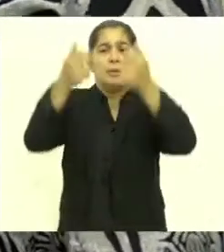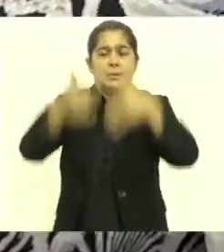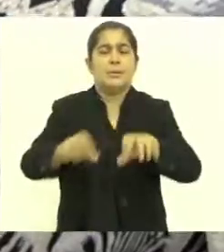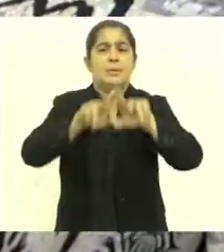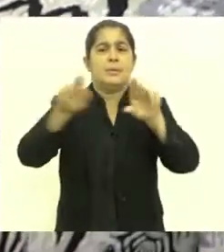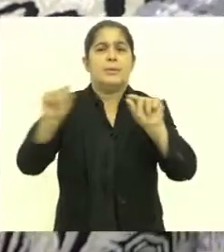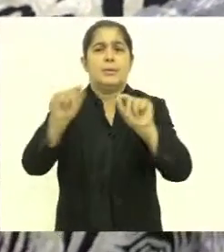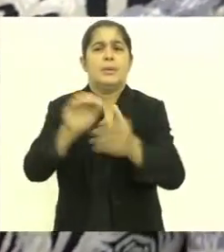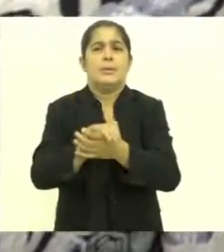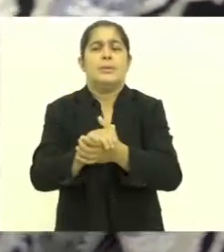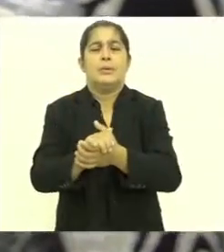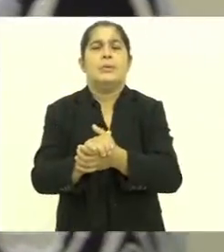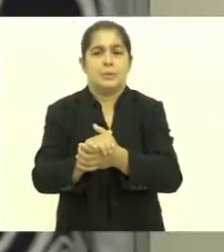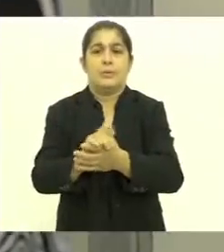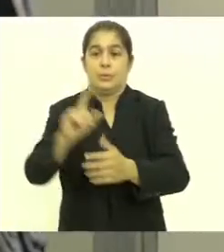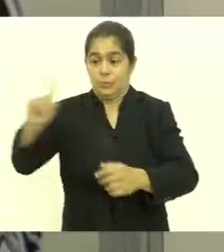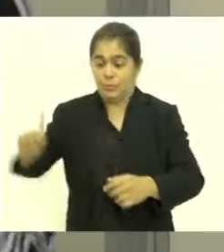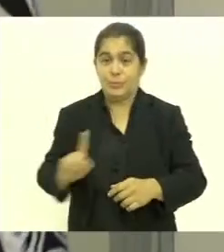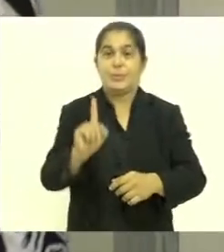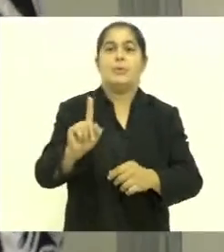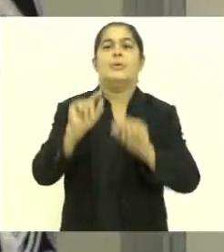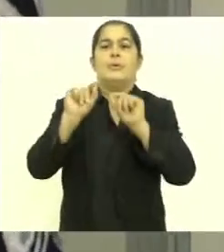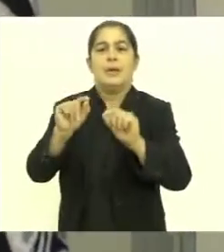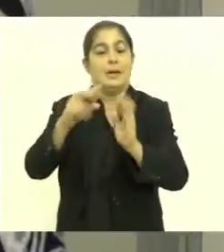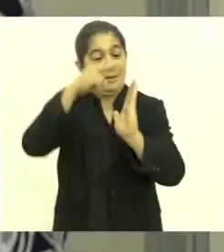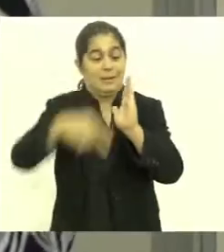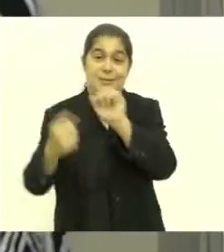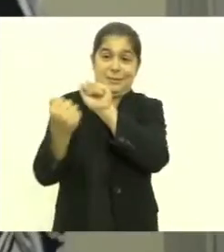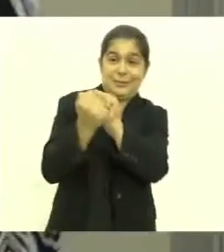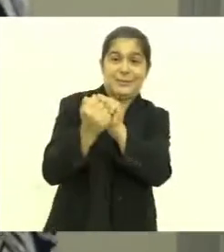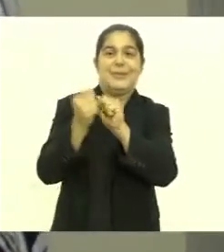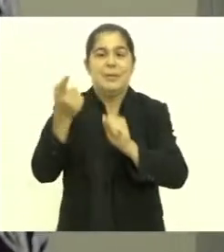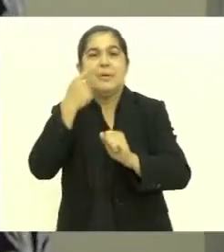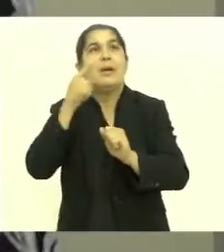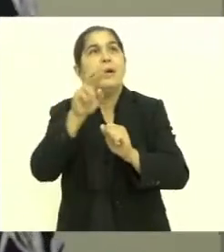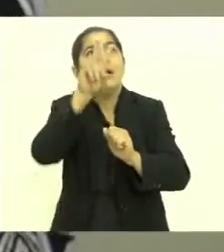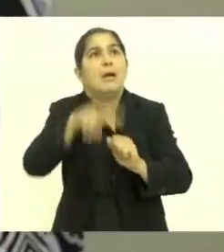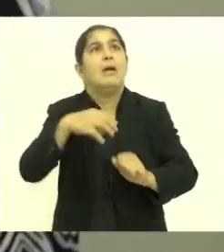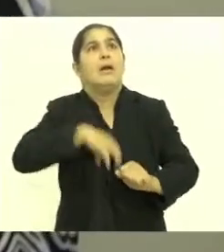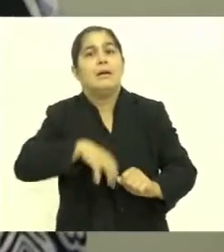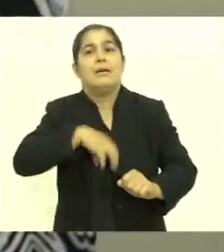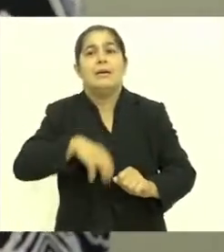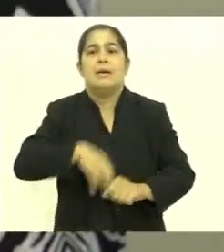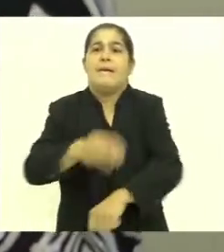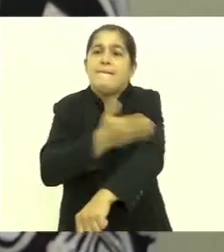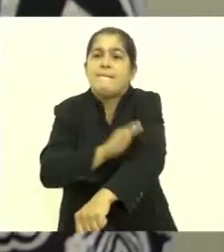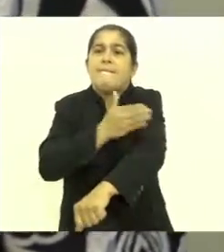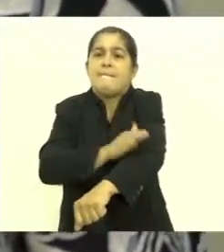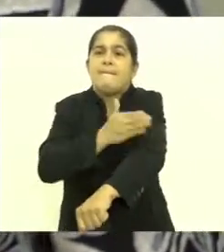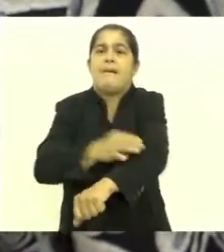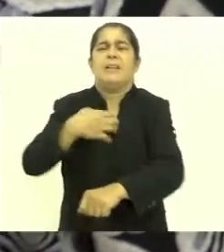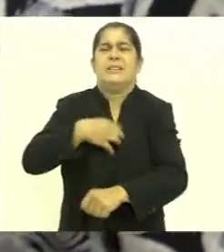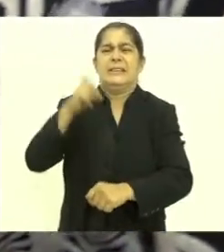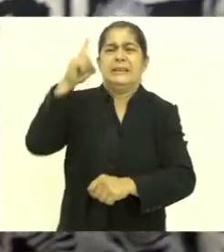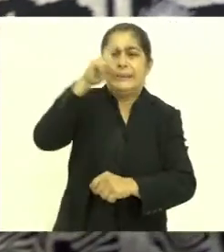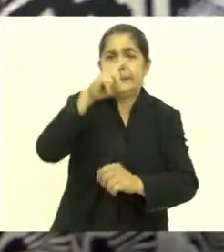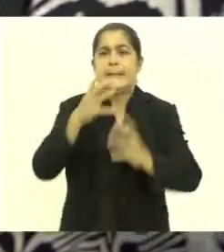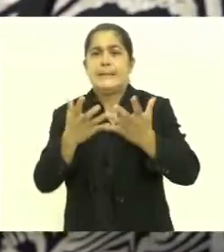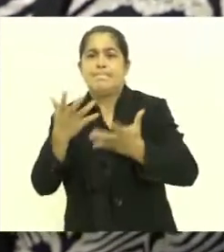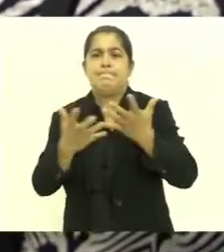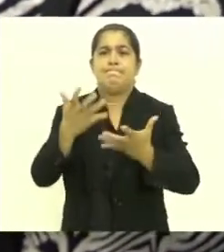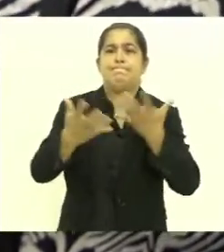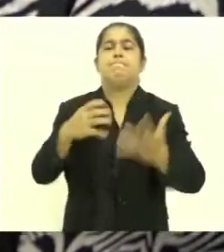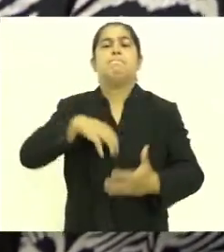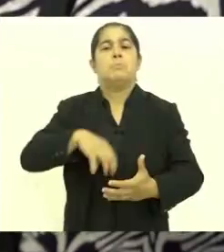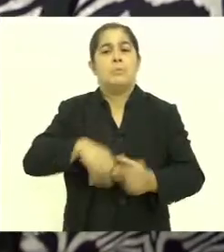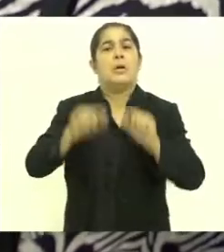Aí, como é que a gente começa a trabalhar? Eu chamo um deles para ler comigo. Aí eles começam a ler o português. É quando eles começam a sentir